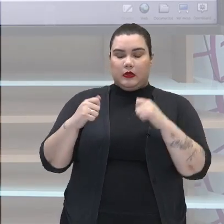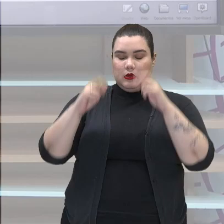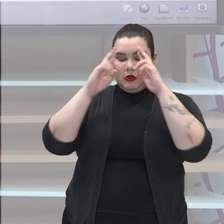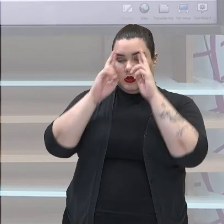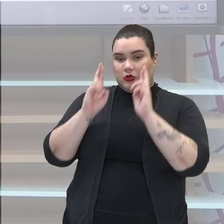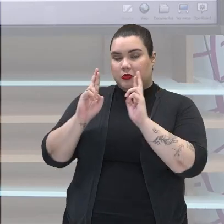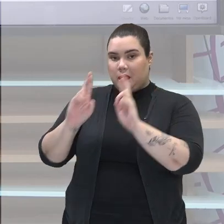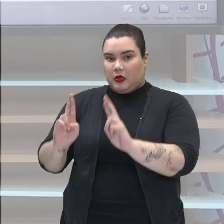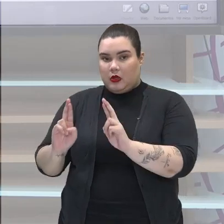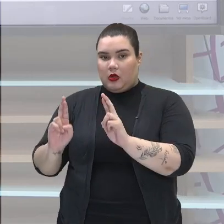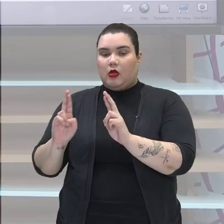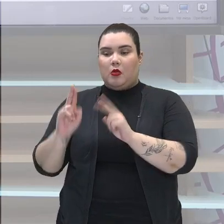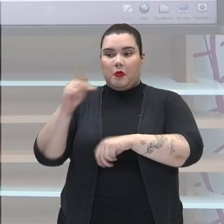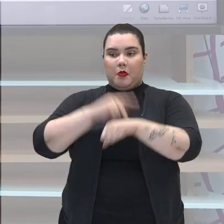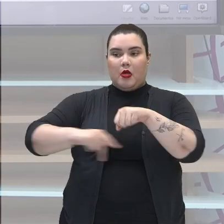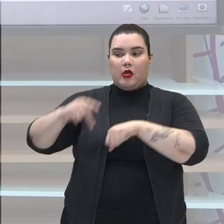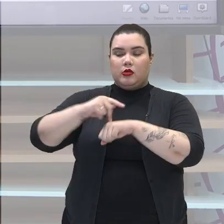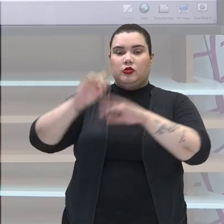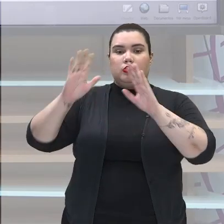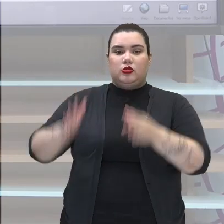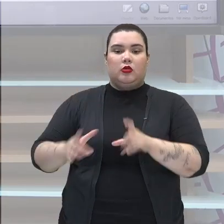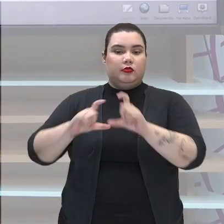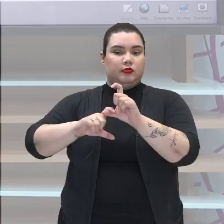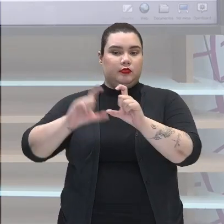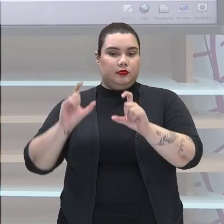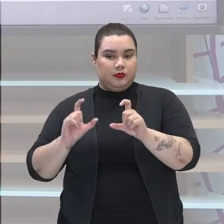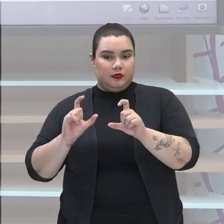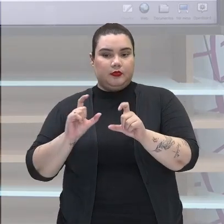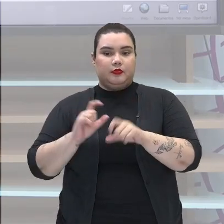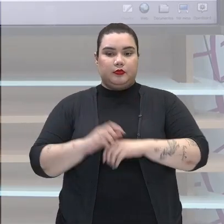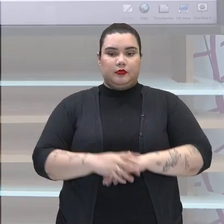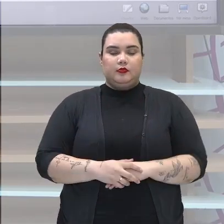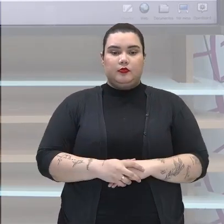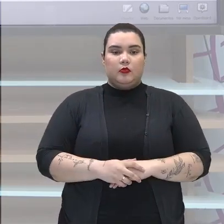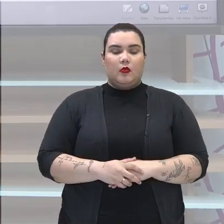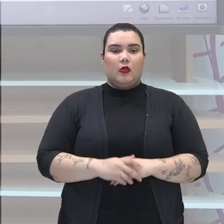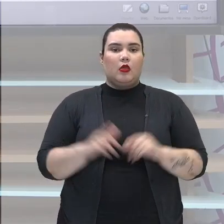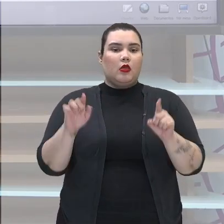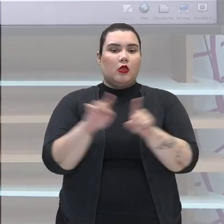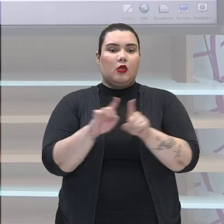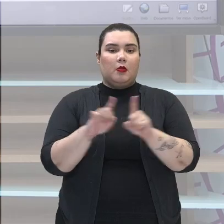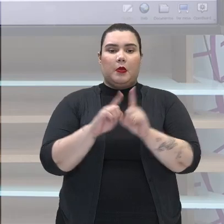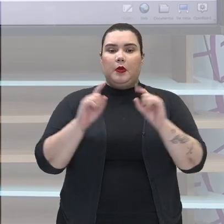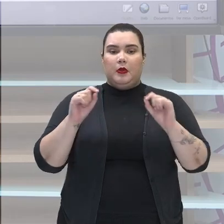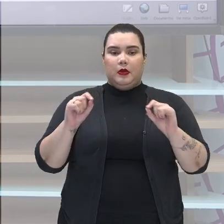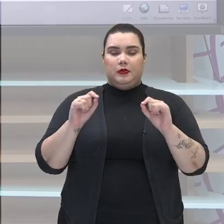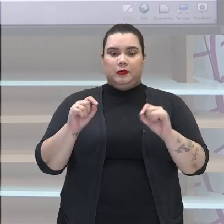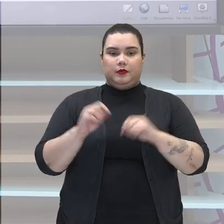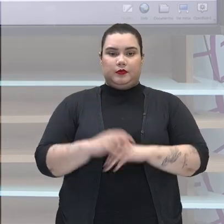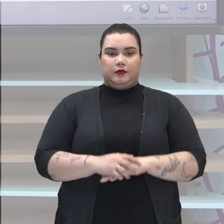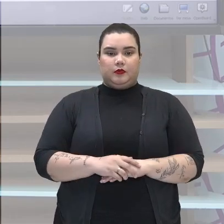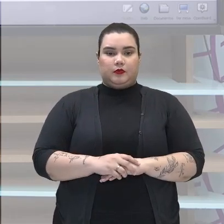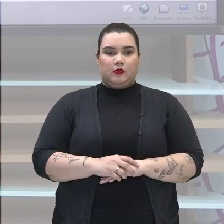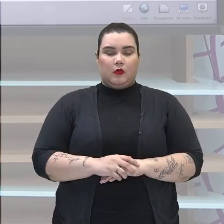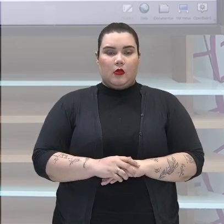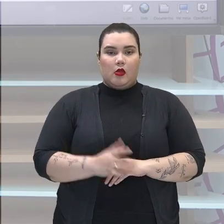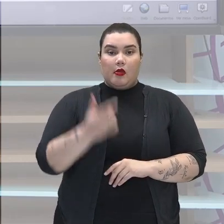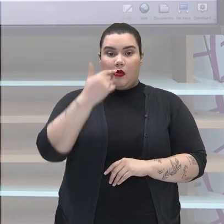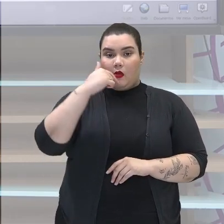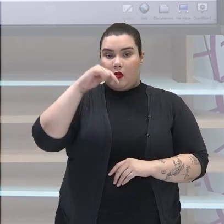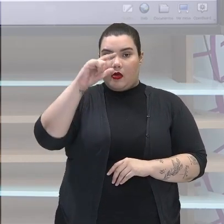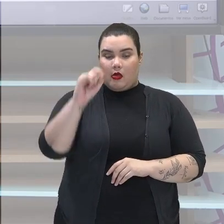a independência dos países. E outra coisa, né? Quem irá mediar